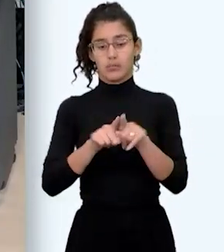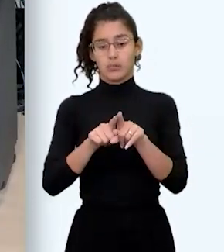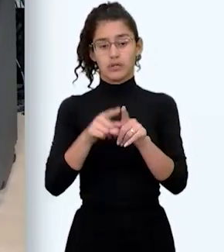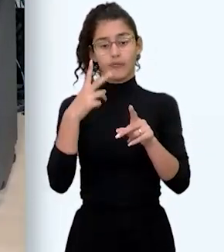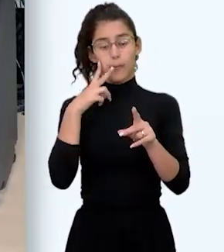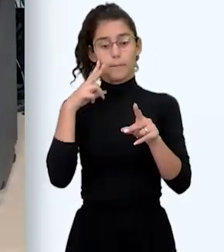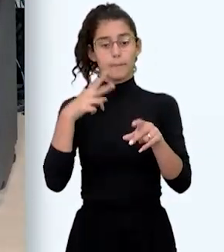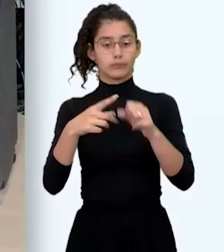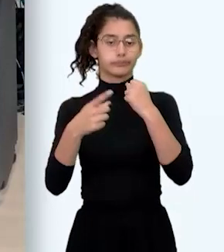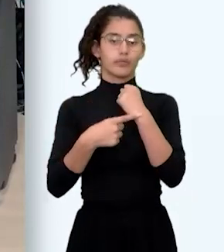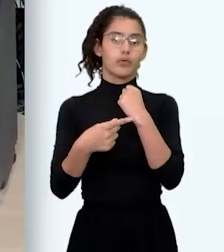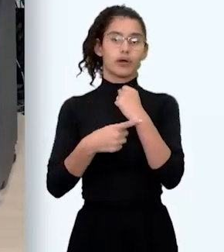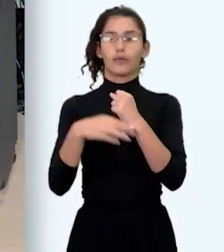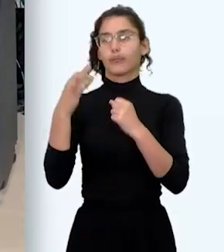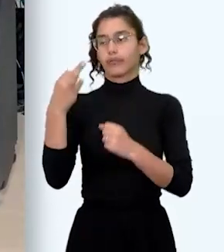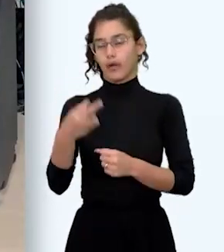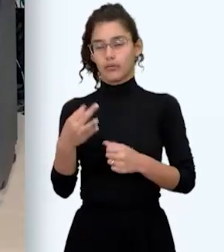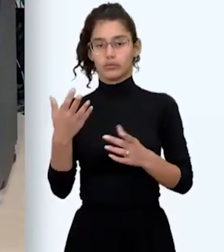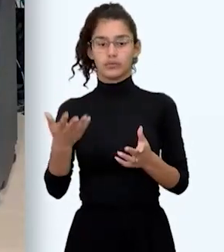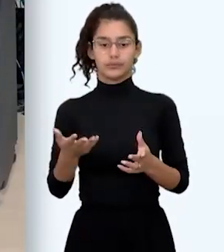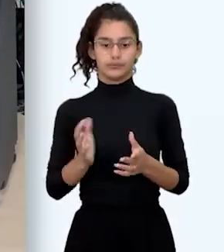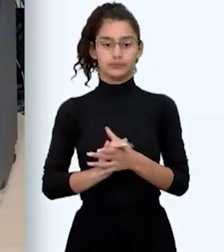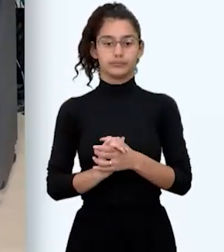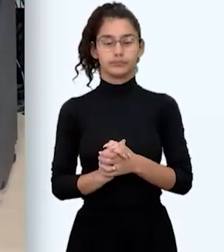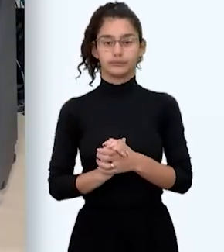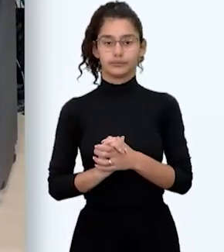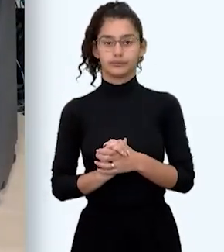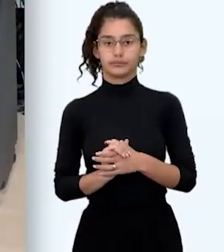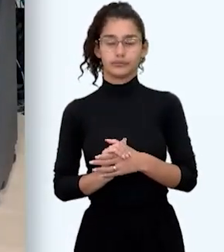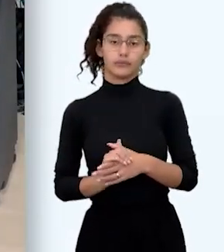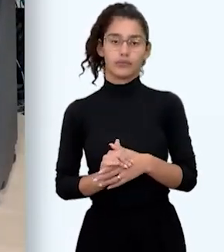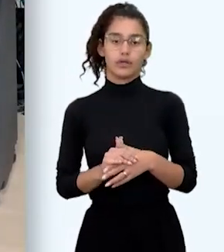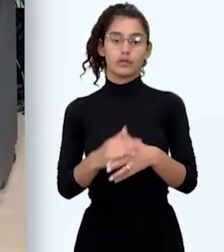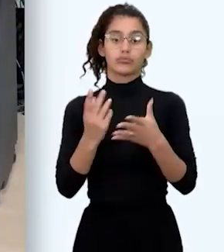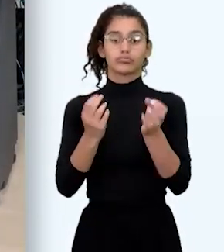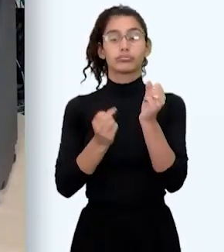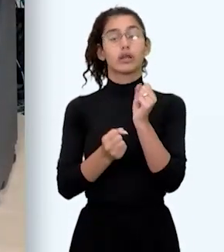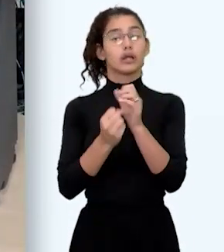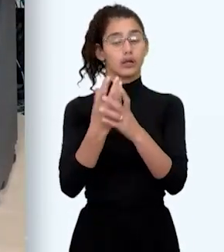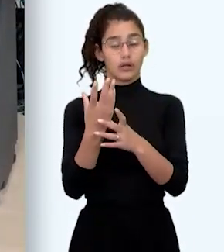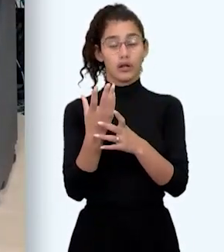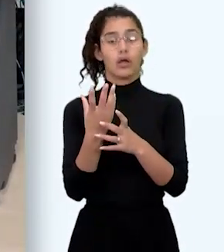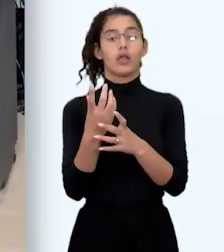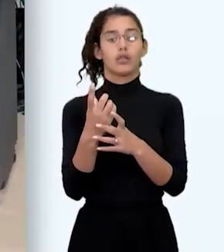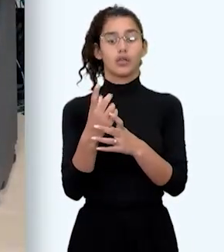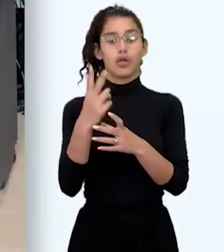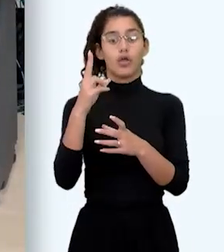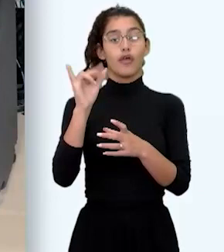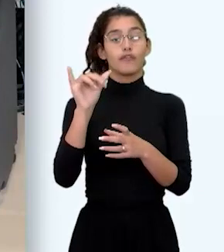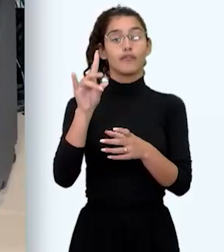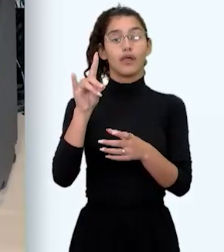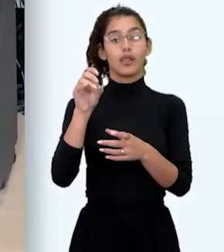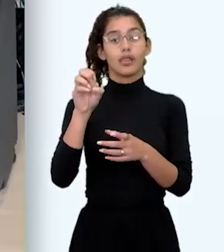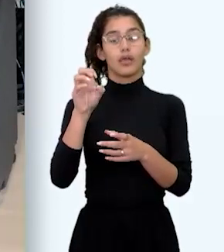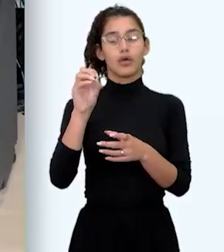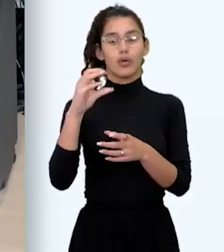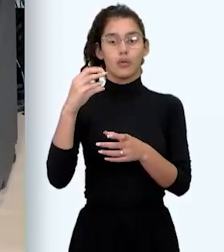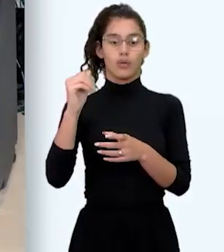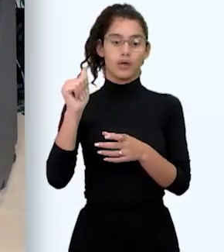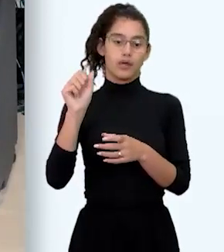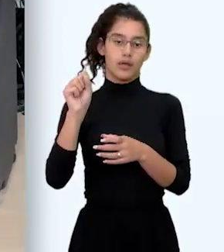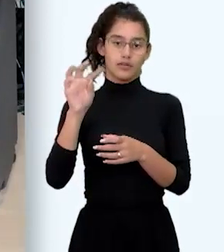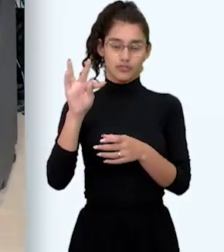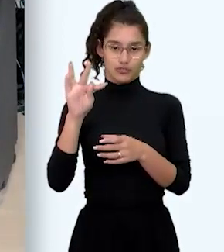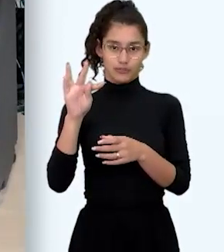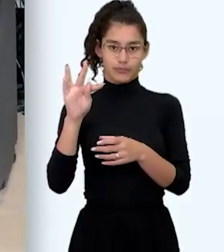àquele horário que está passando tal coisa naquela rádio, né? E aí foi criado o videocast, né? Que é o